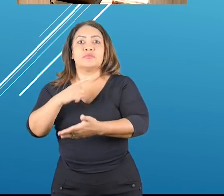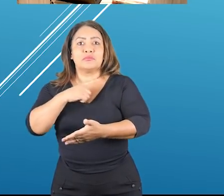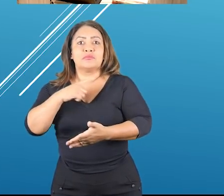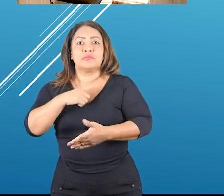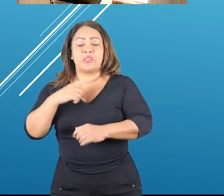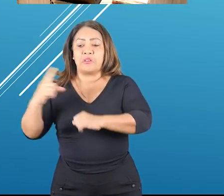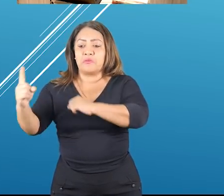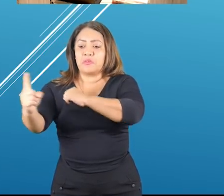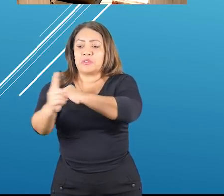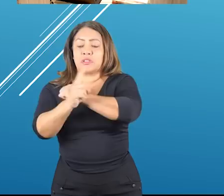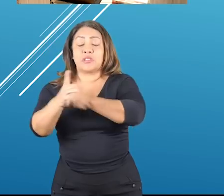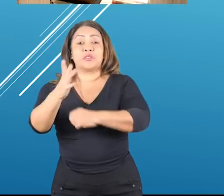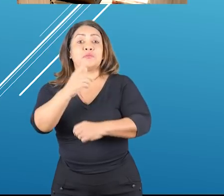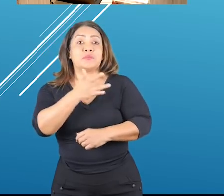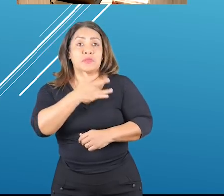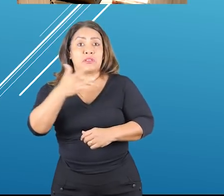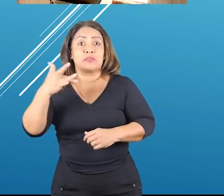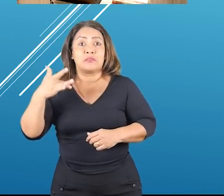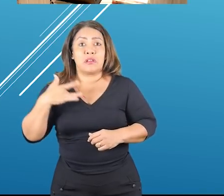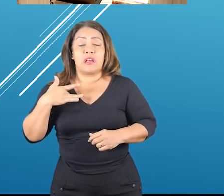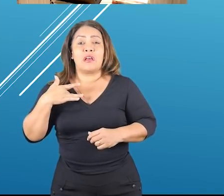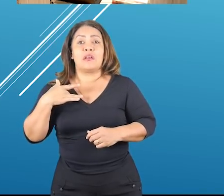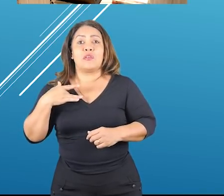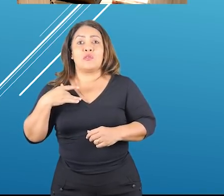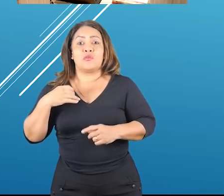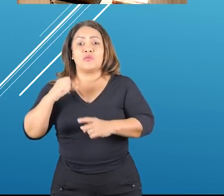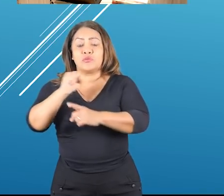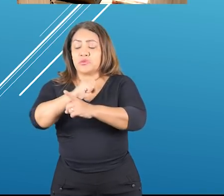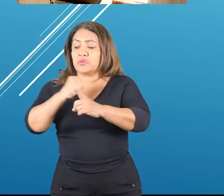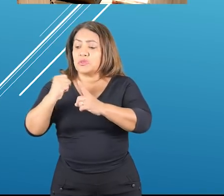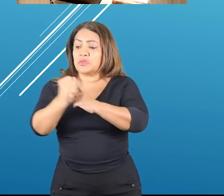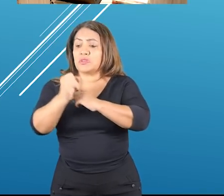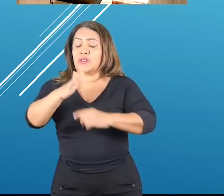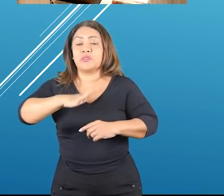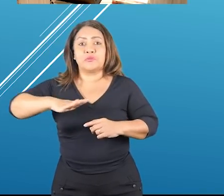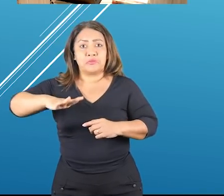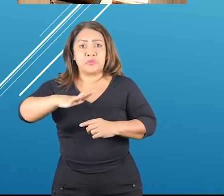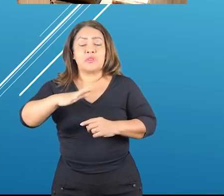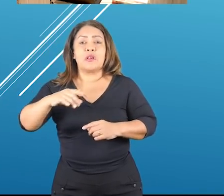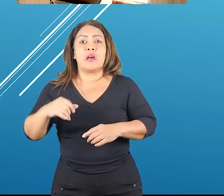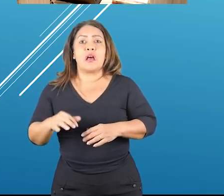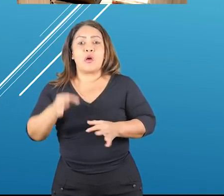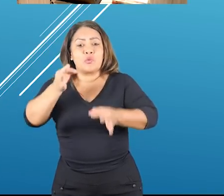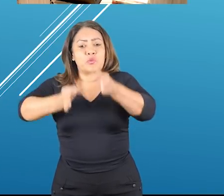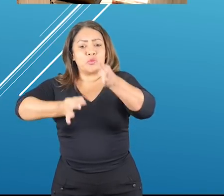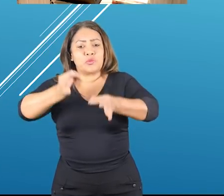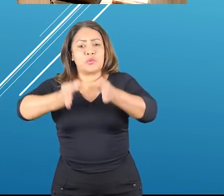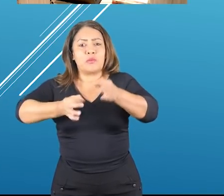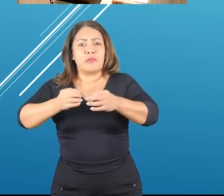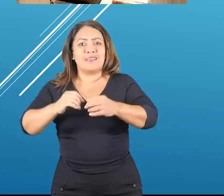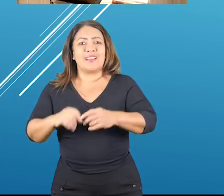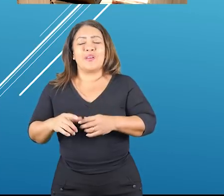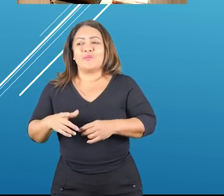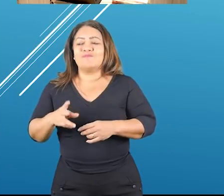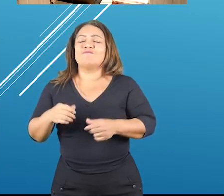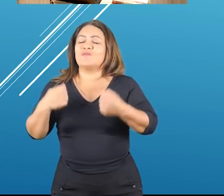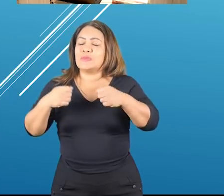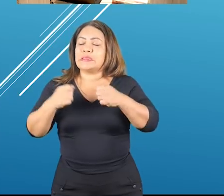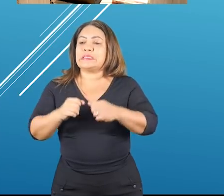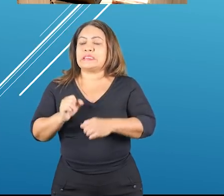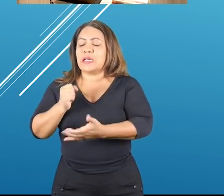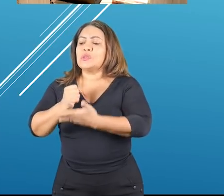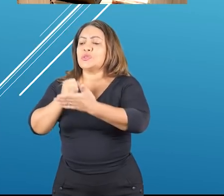atendimento na saúde, na assistência social, na justiça. Então, é voltar o olhar para essas ações